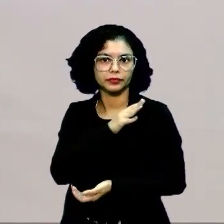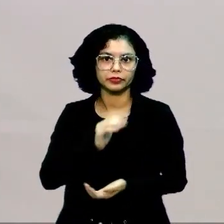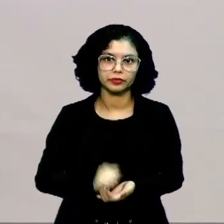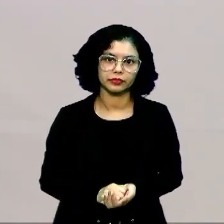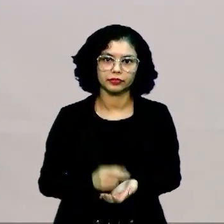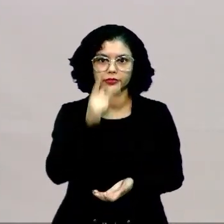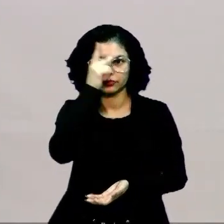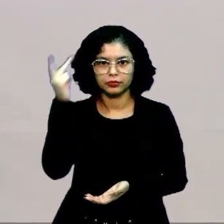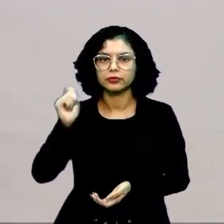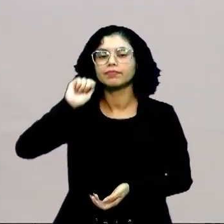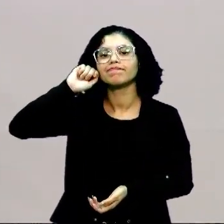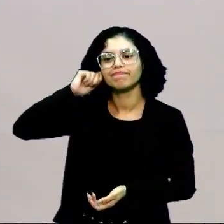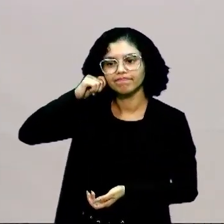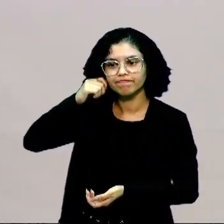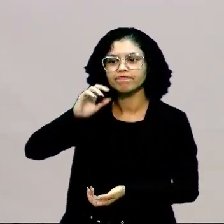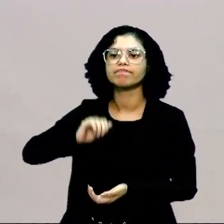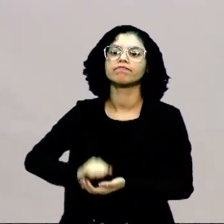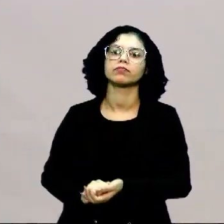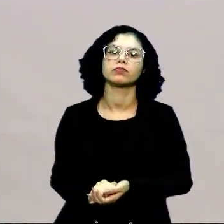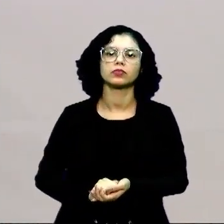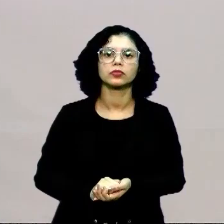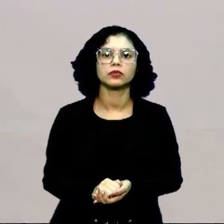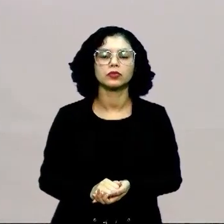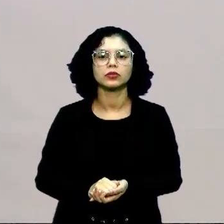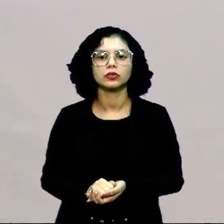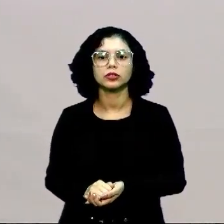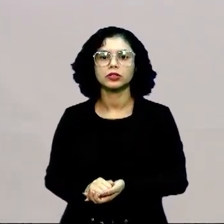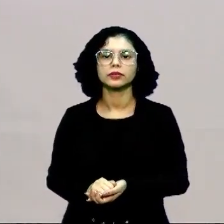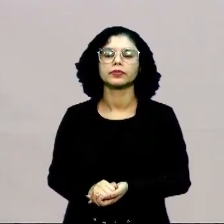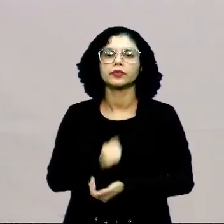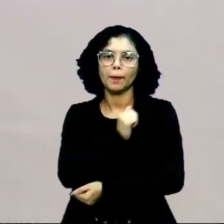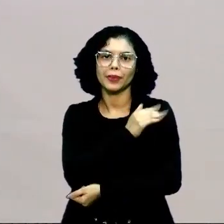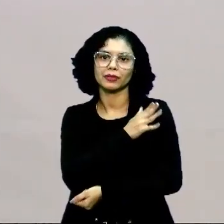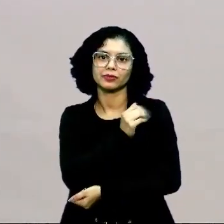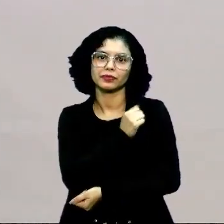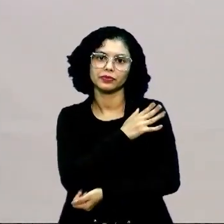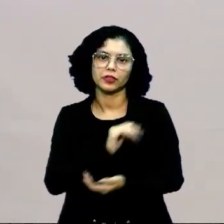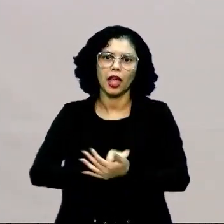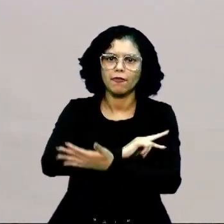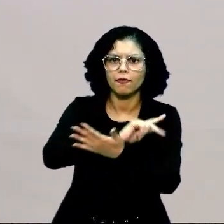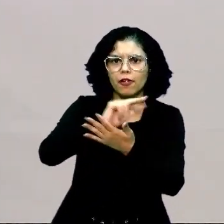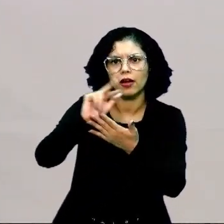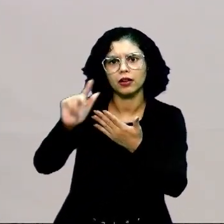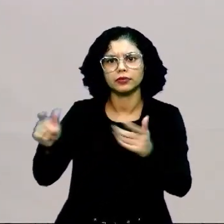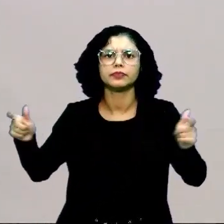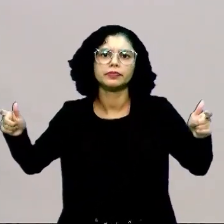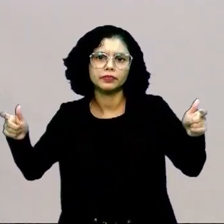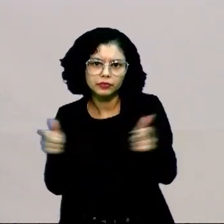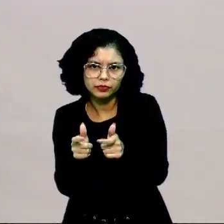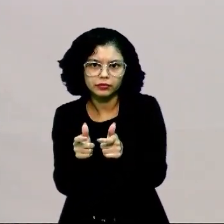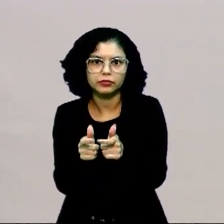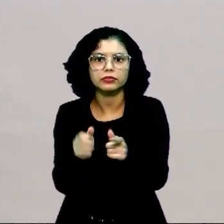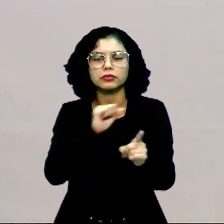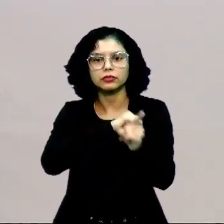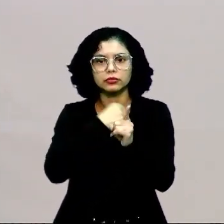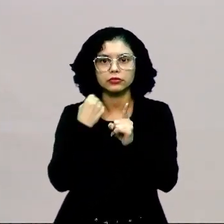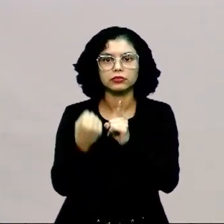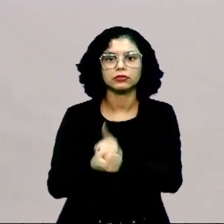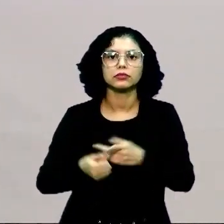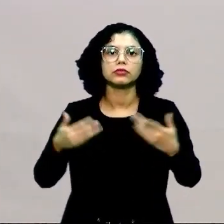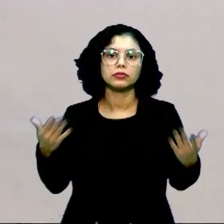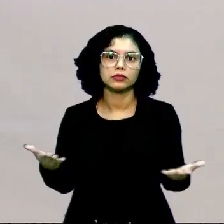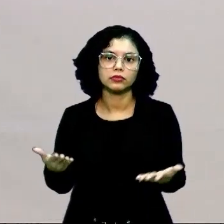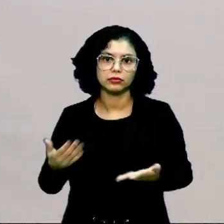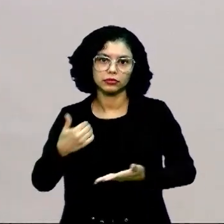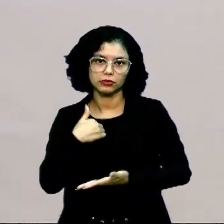às pessoas negras, né? No preconceito em relação às diversas minorias que existem na sociedade.